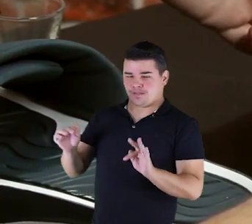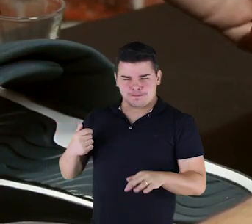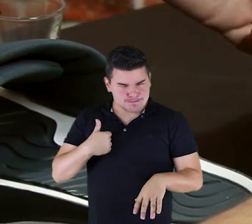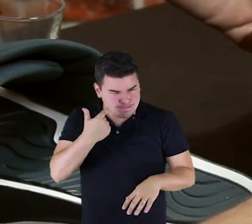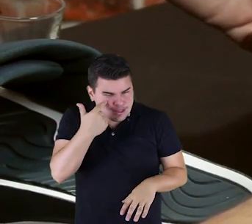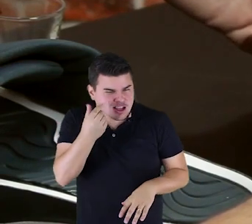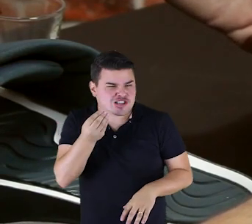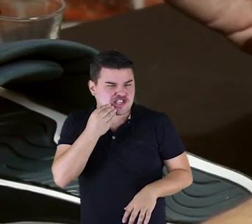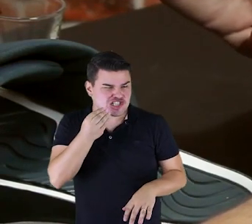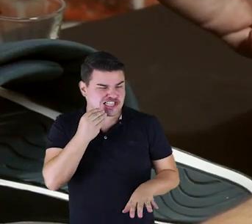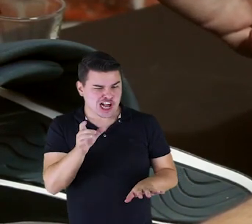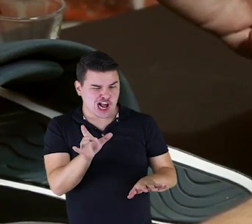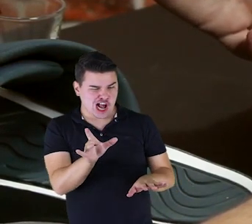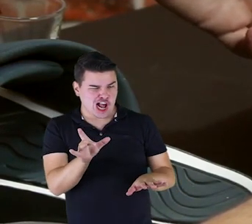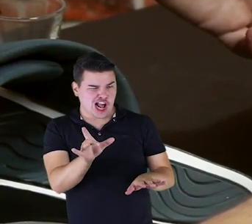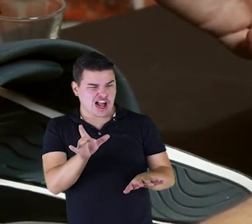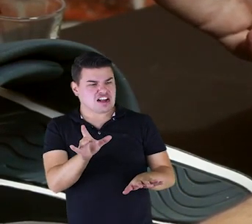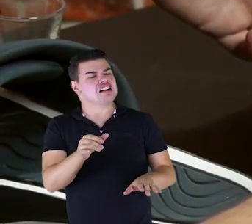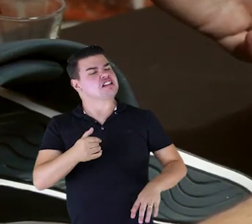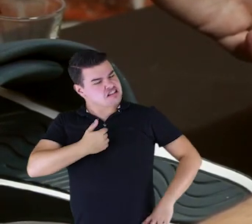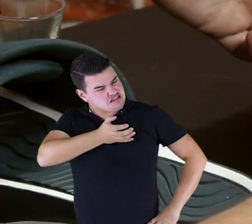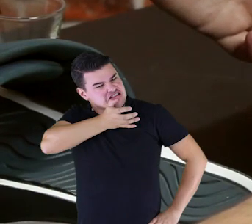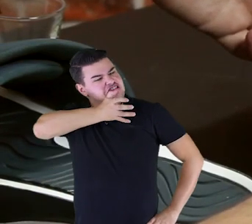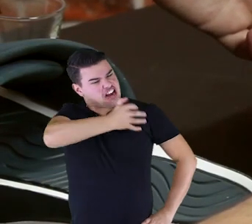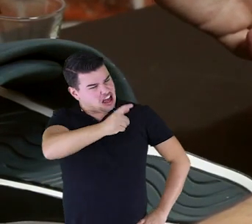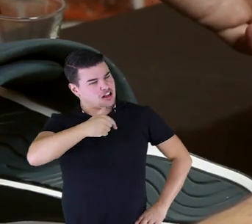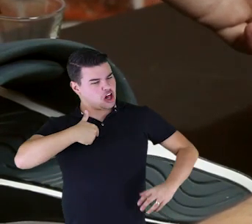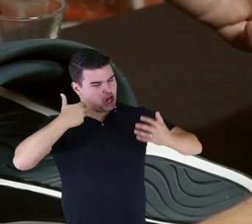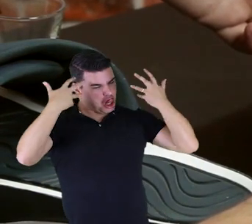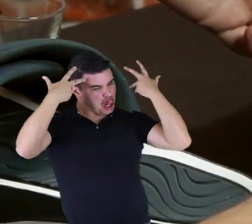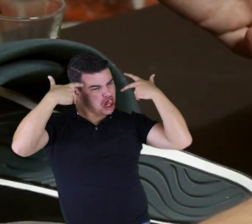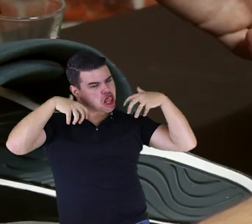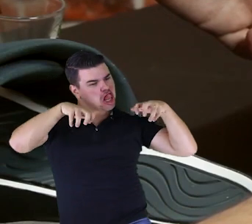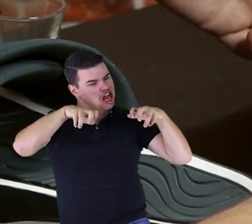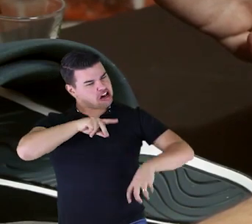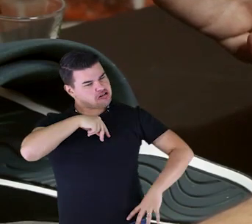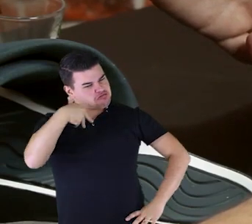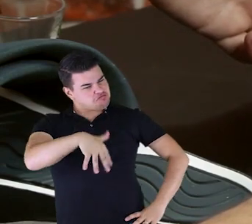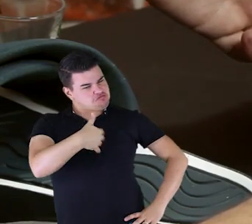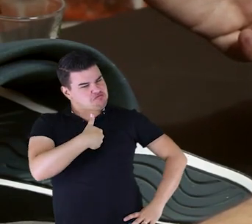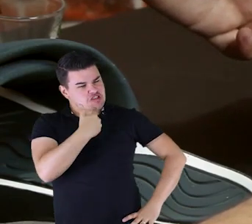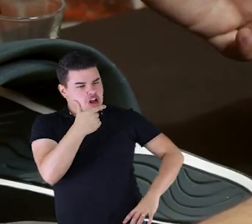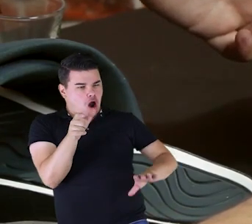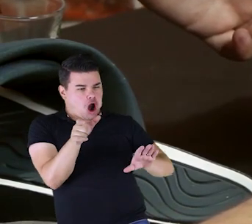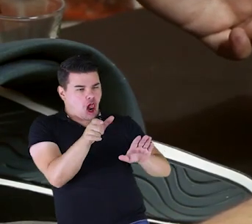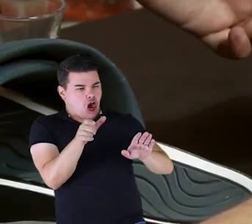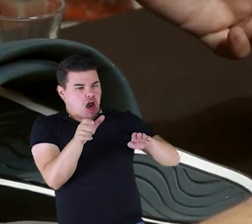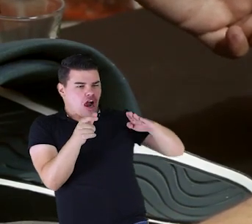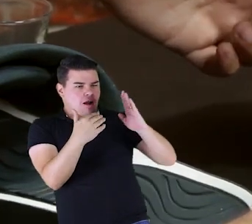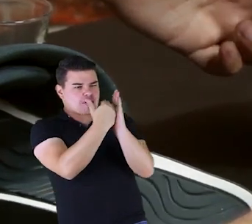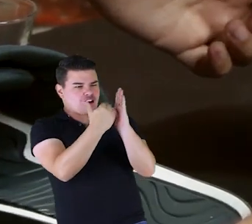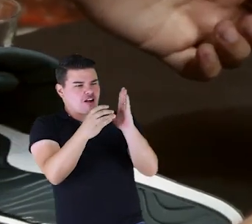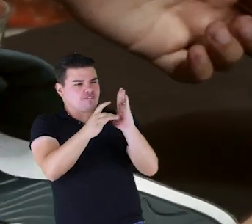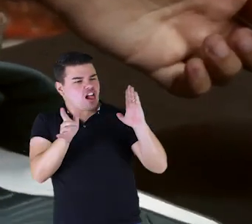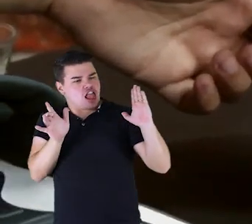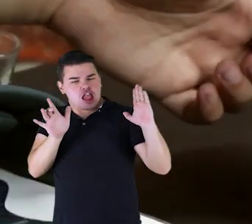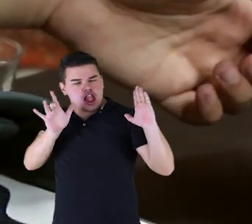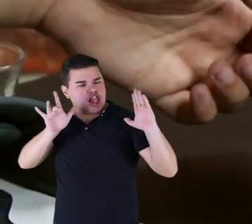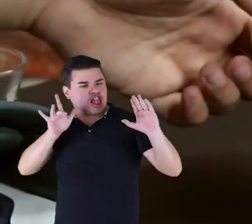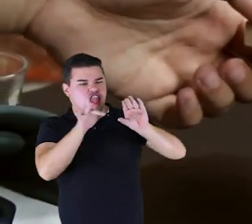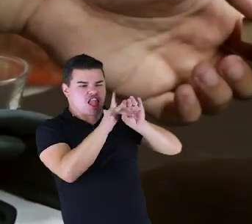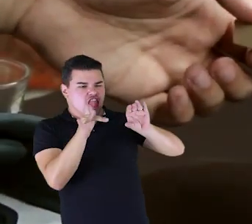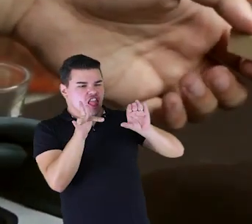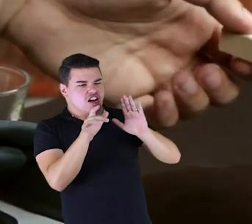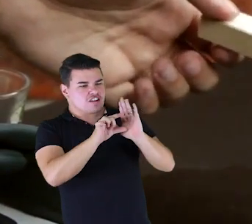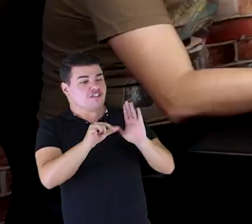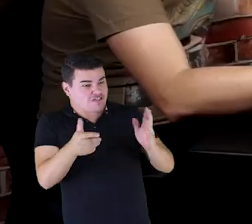um bloco do meio da torre. Caralho, isso é bichão mesmo, hein? Olha o cara. Ele tá tirando peça do meio. Meteu-lhe o dedo. Vai, vai, vai.